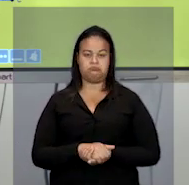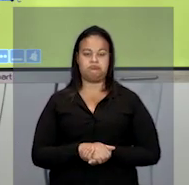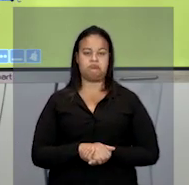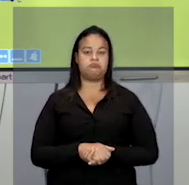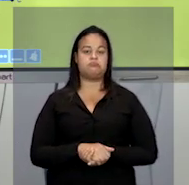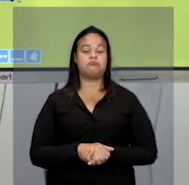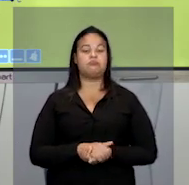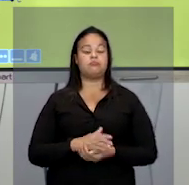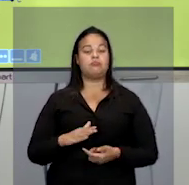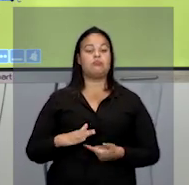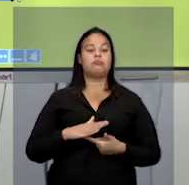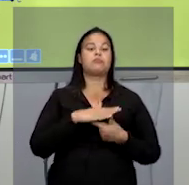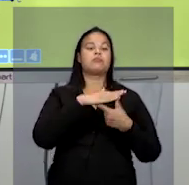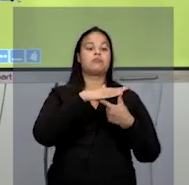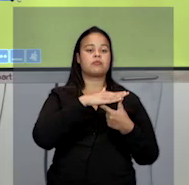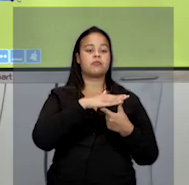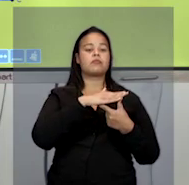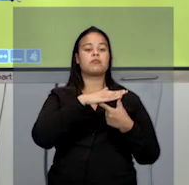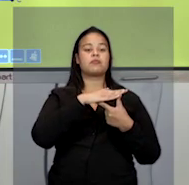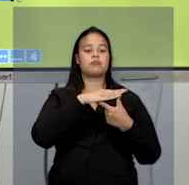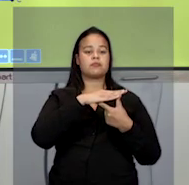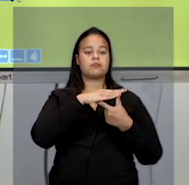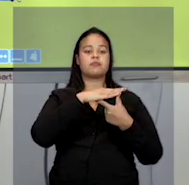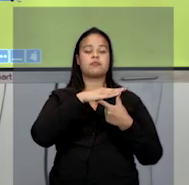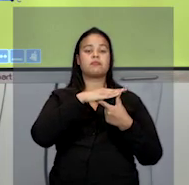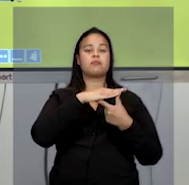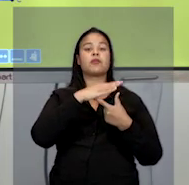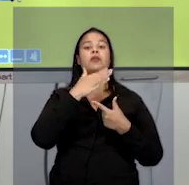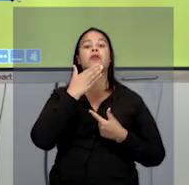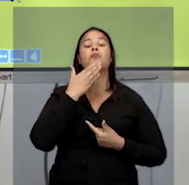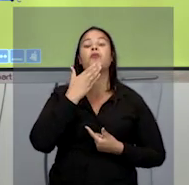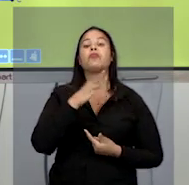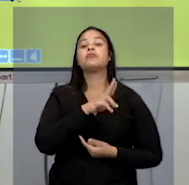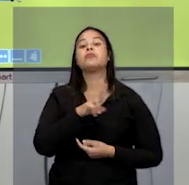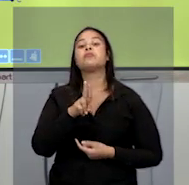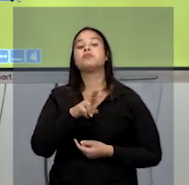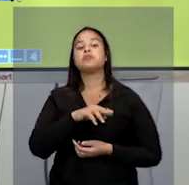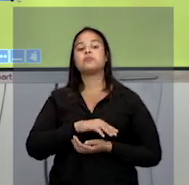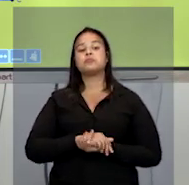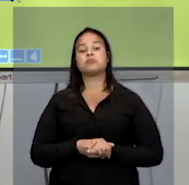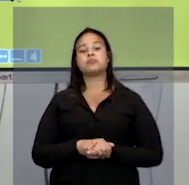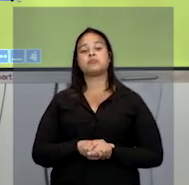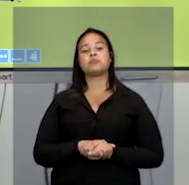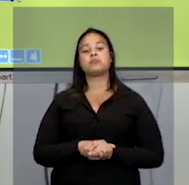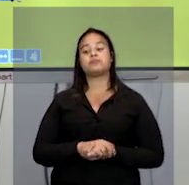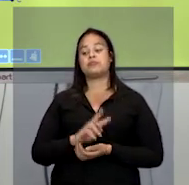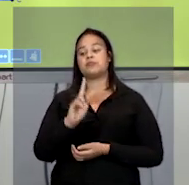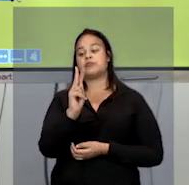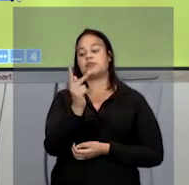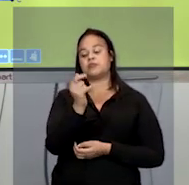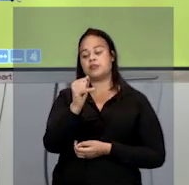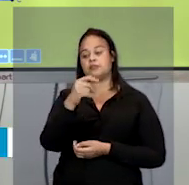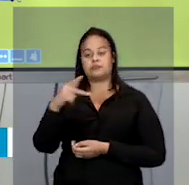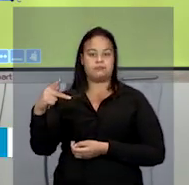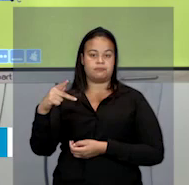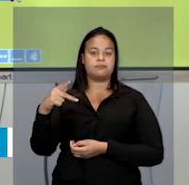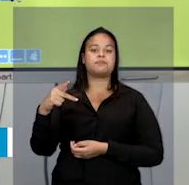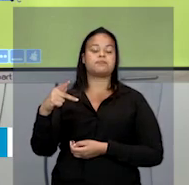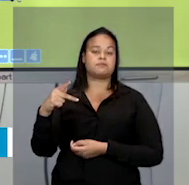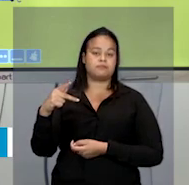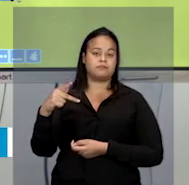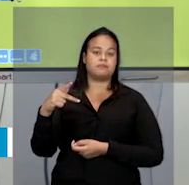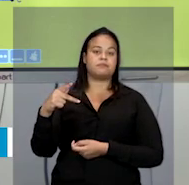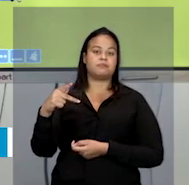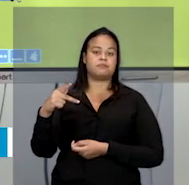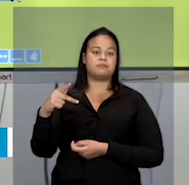No teorema de Pitágoras, nós damos o nome do A de hipotenusa.